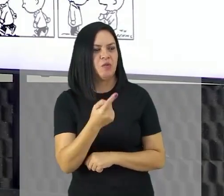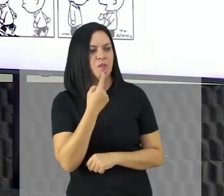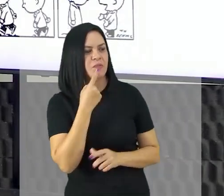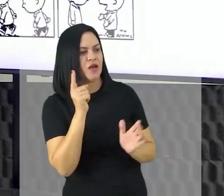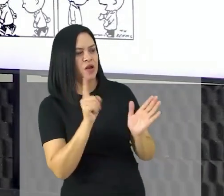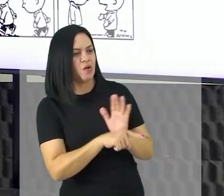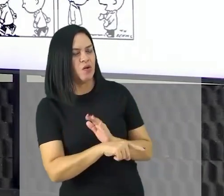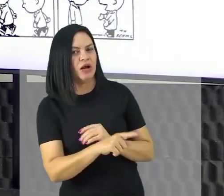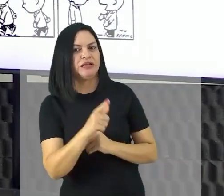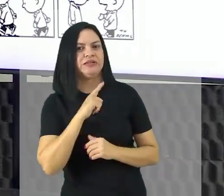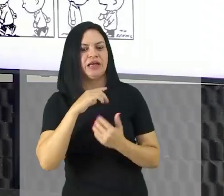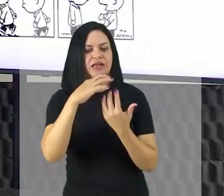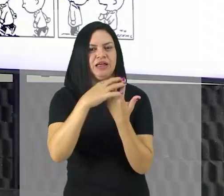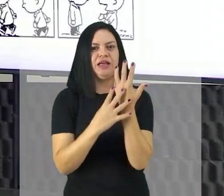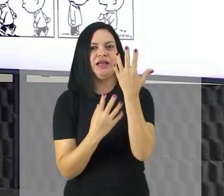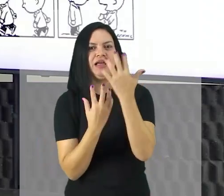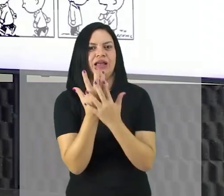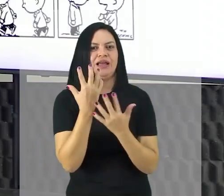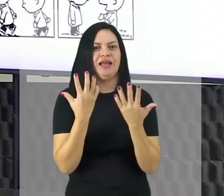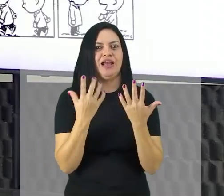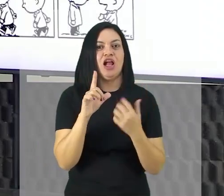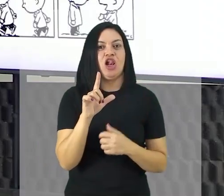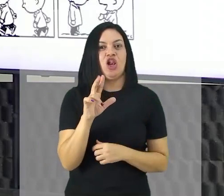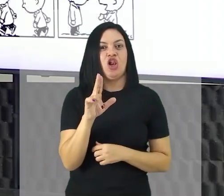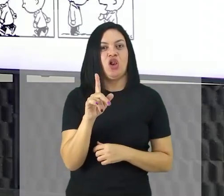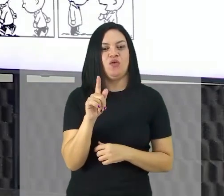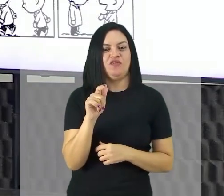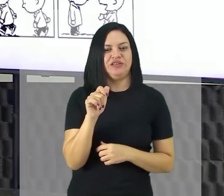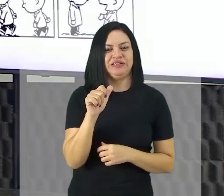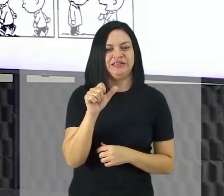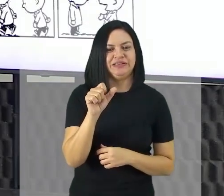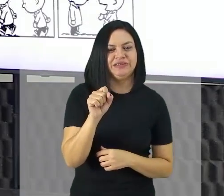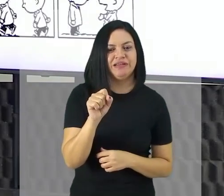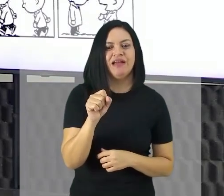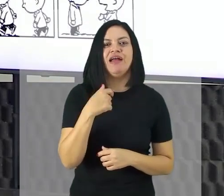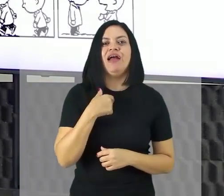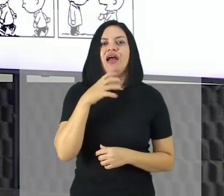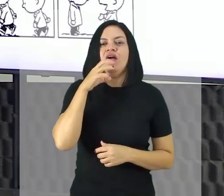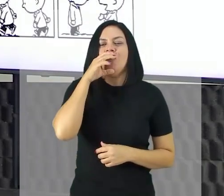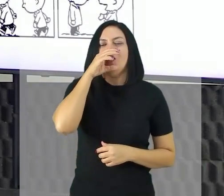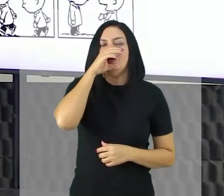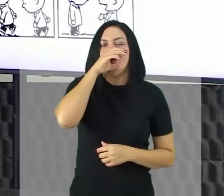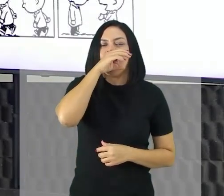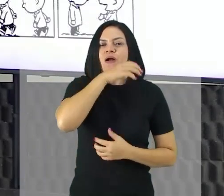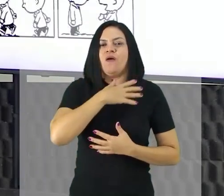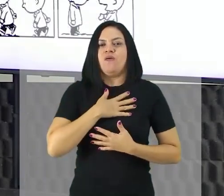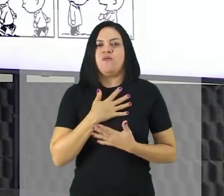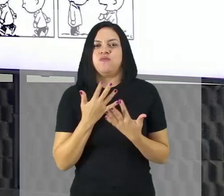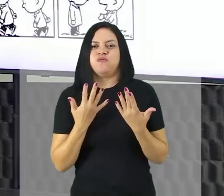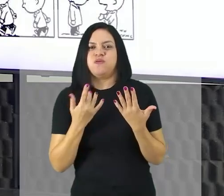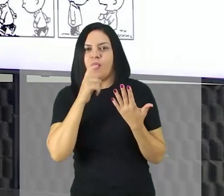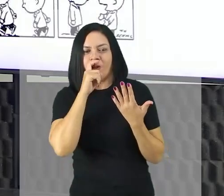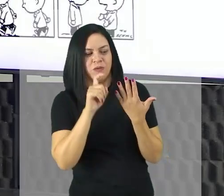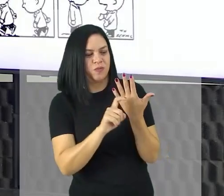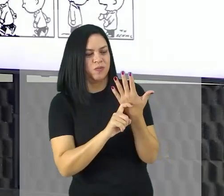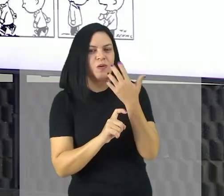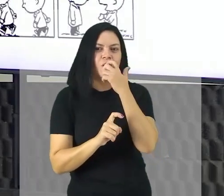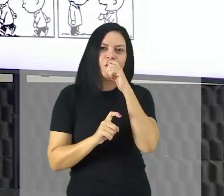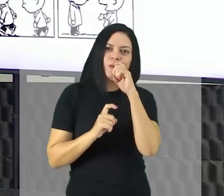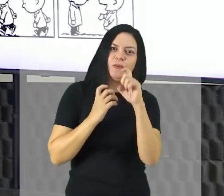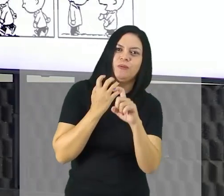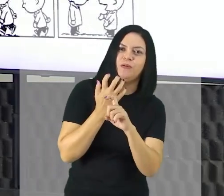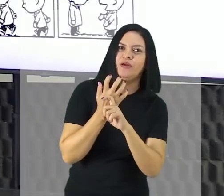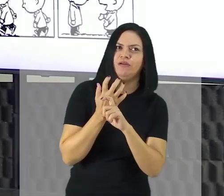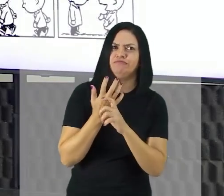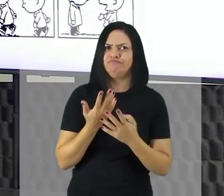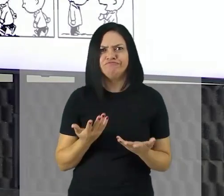Ele tem as luvas. Ele está dizendo que as luvas aquecem o nosso corpo.